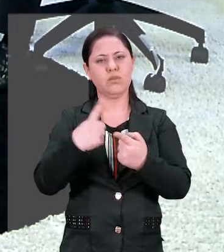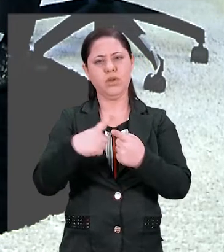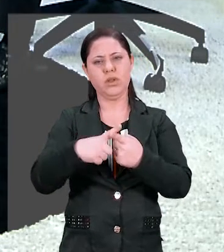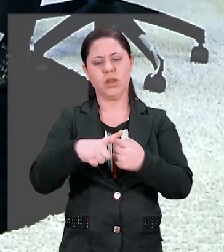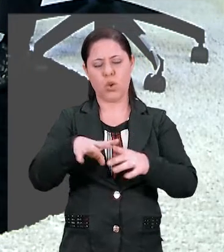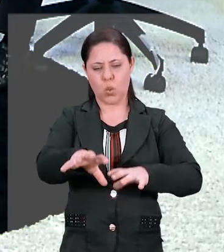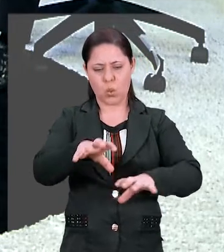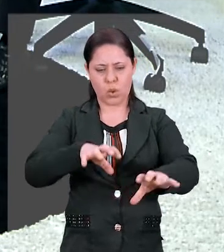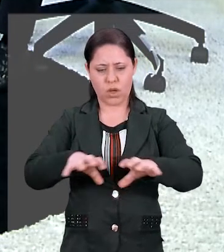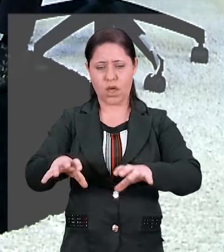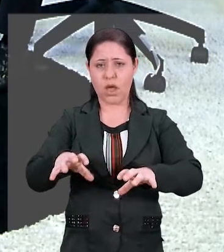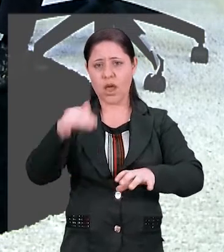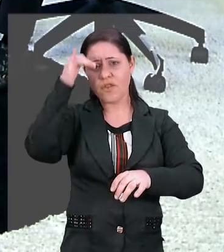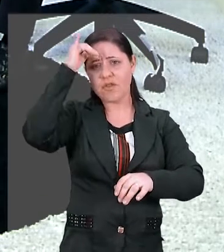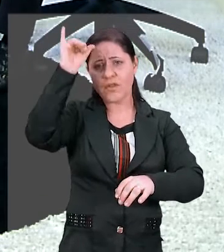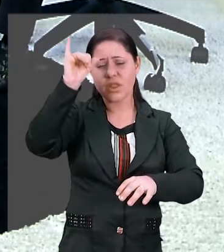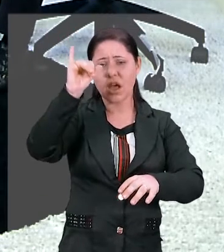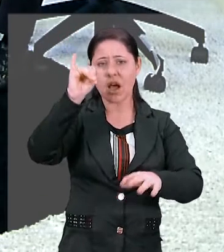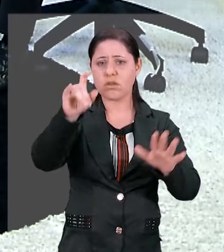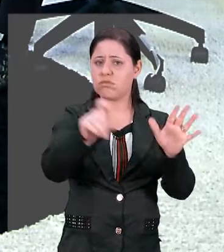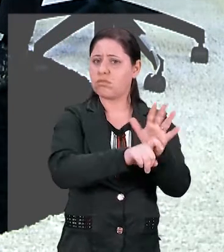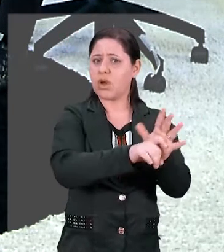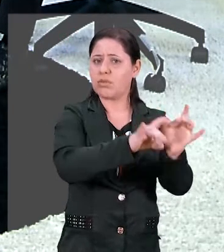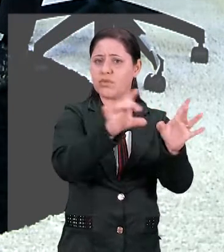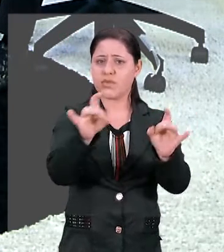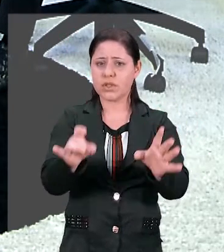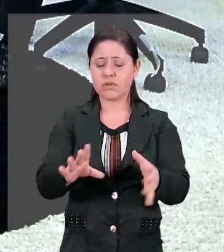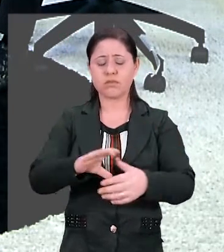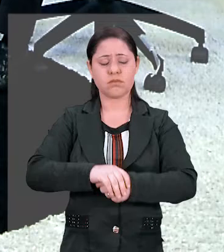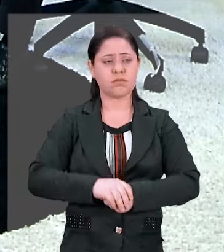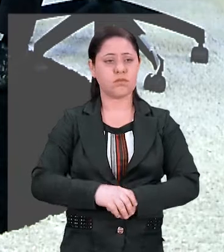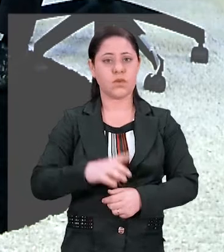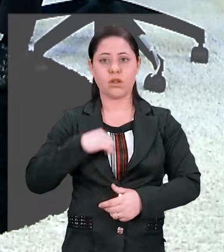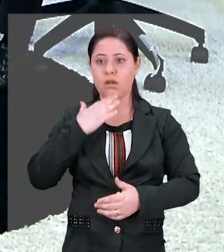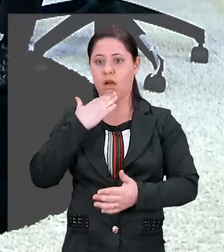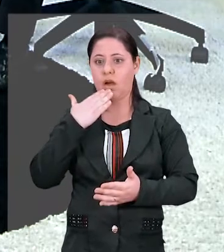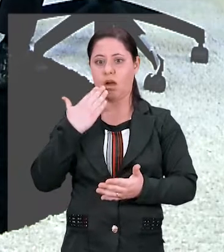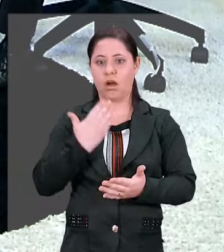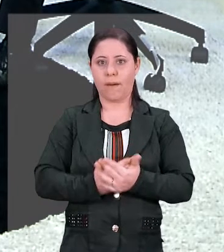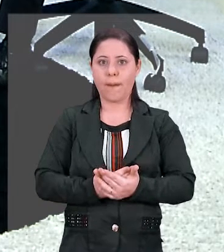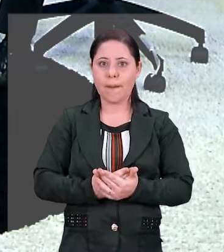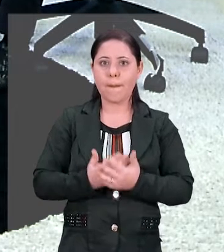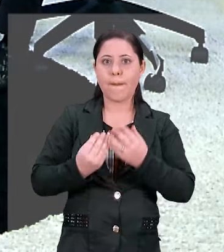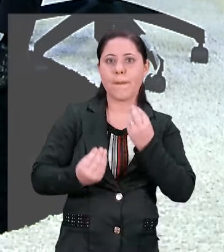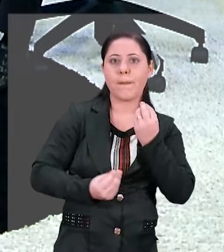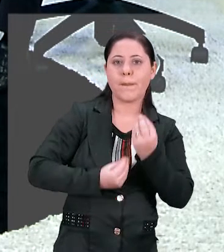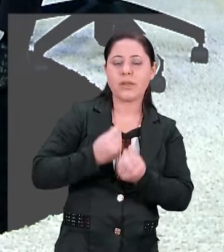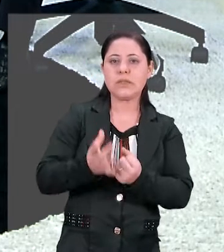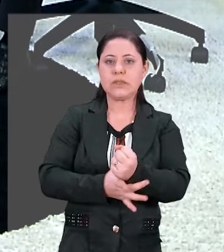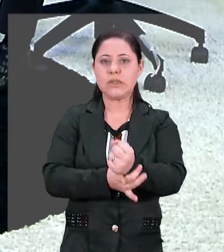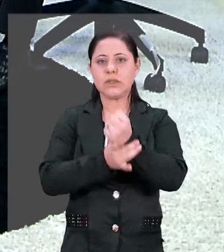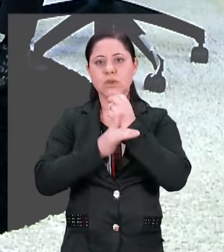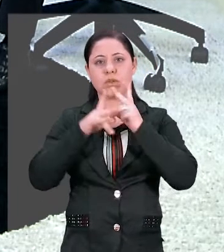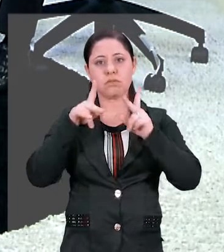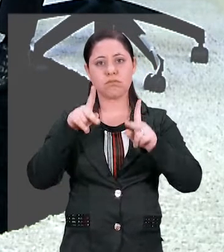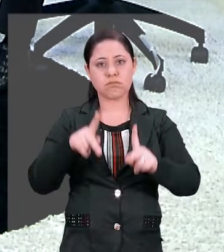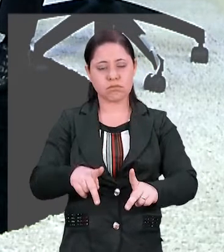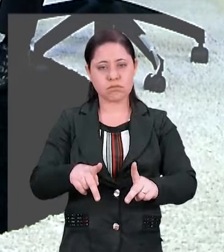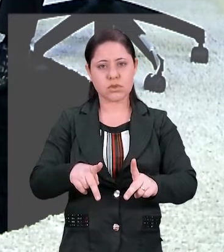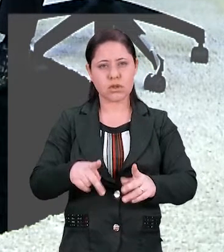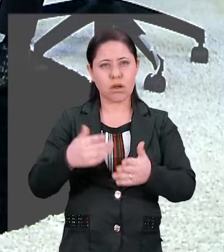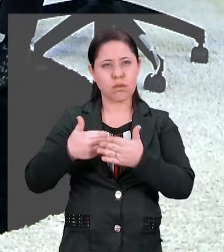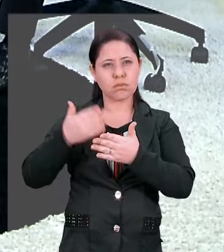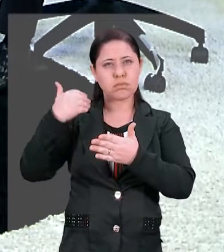tráfico no restante do país. Eu fico impressionado com vocês, da segurança pública, desde o tempo do